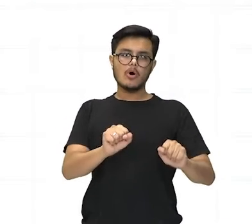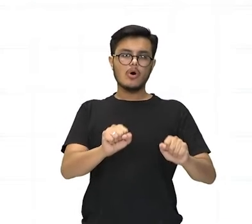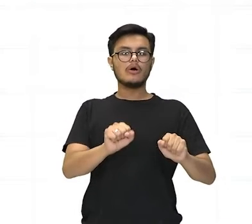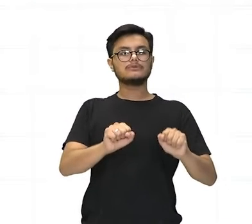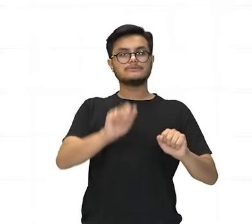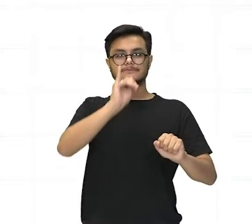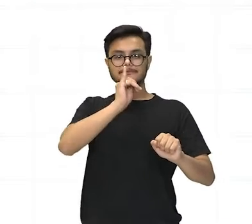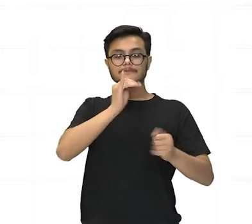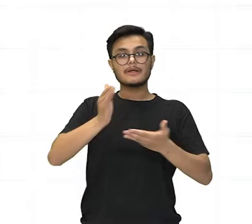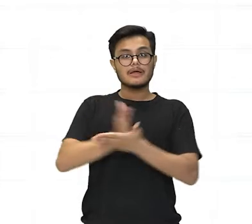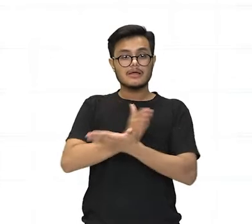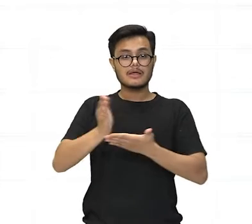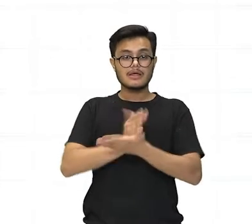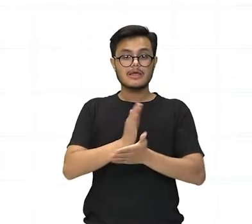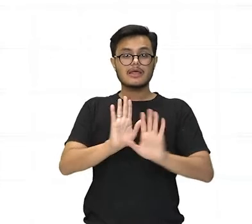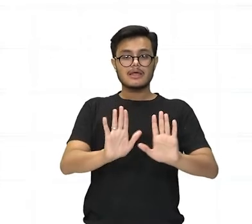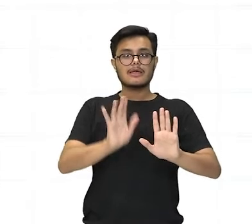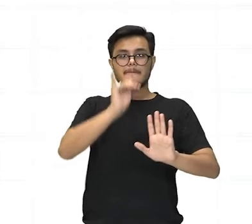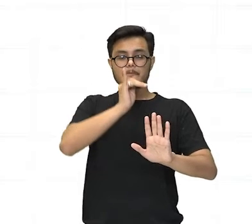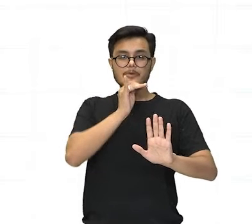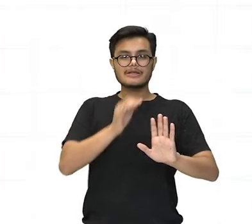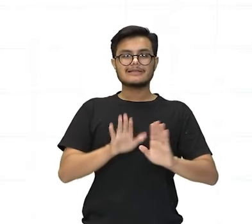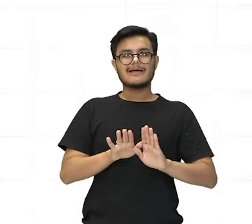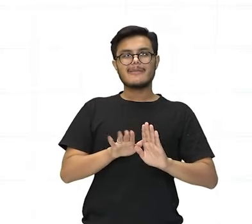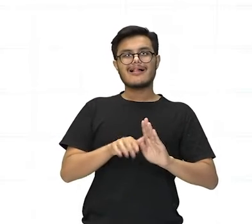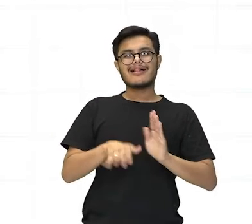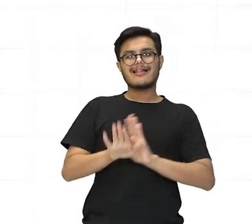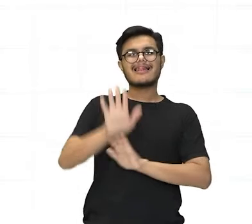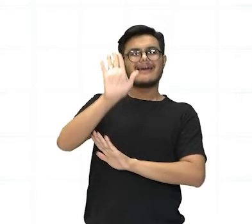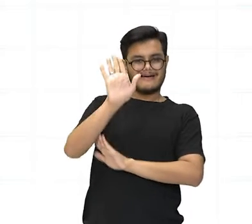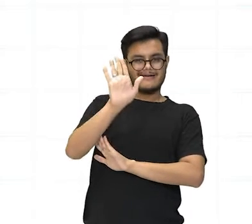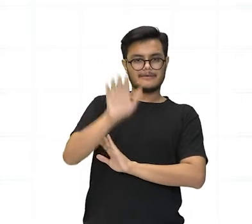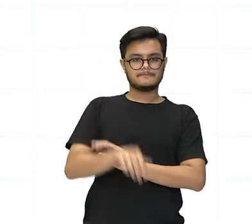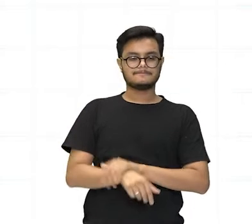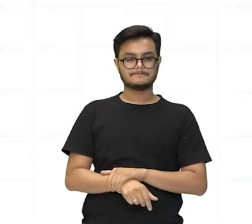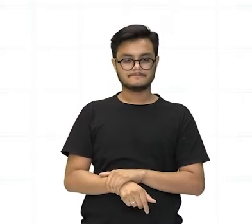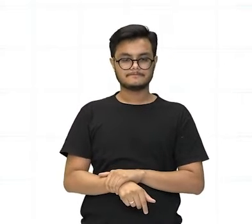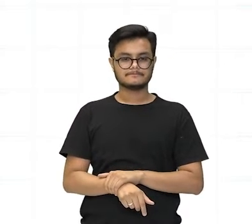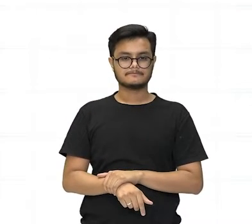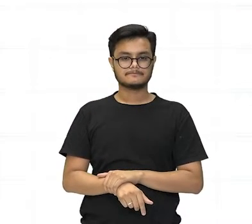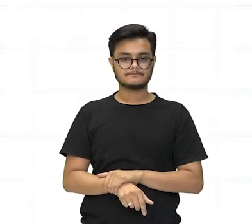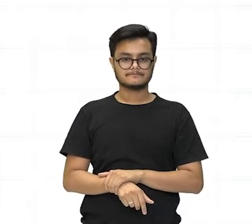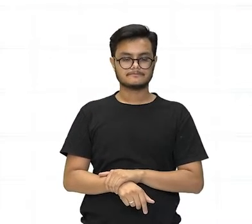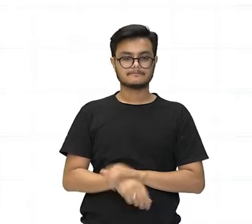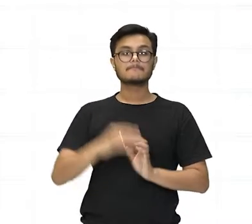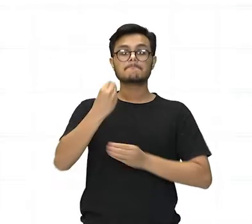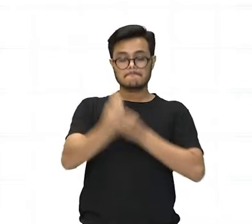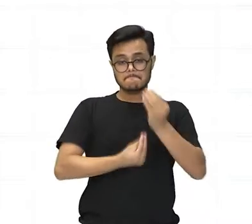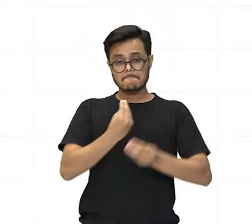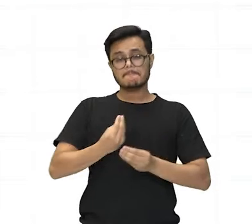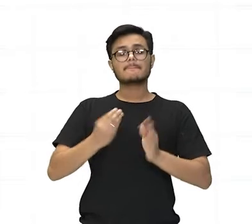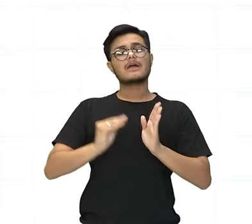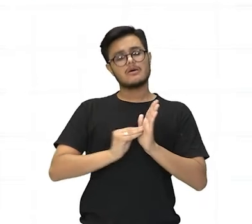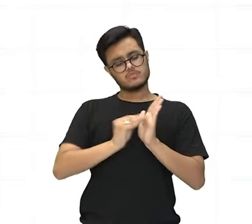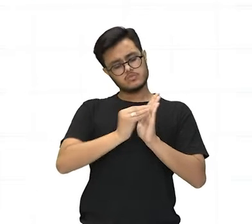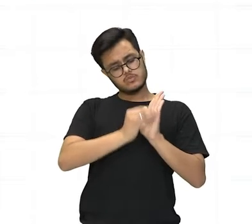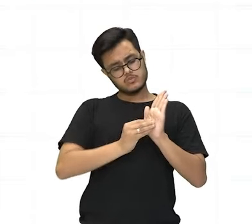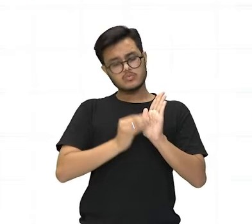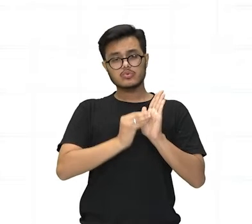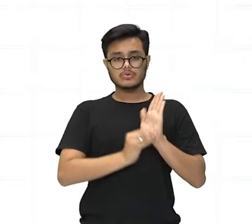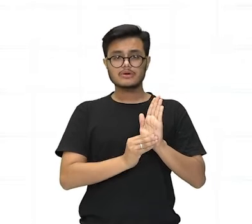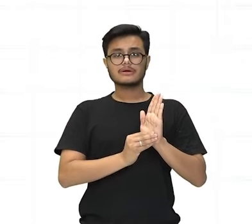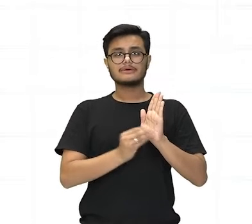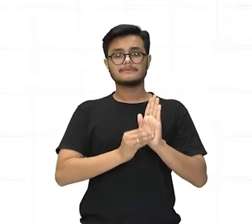para reduzir o fluxo de sangue. Prosseguindo, com a compressa de gaze contendo sangramento,